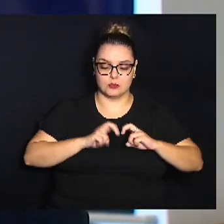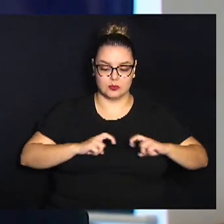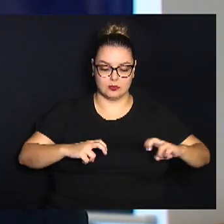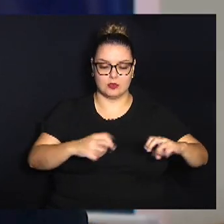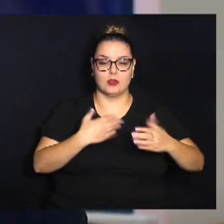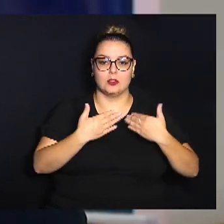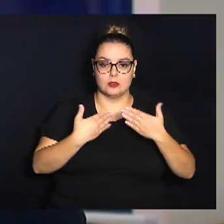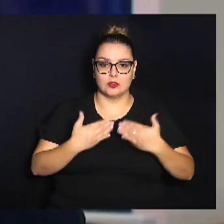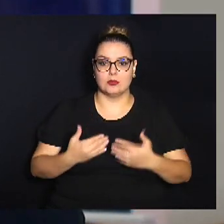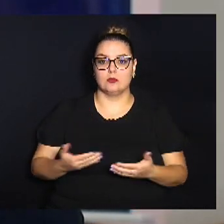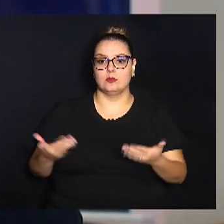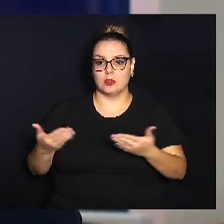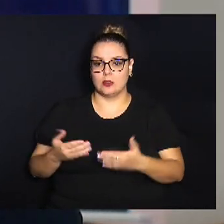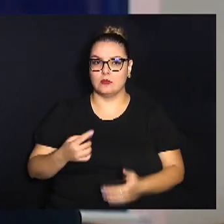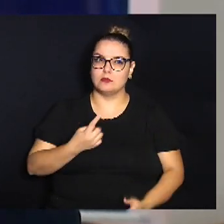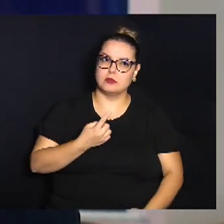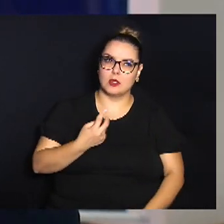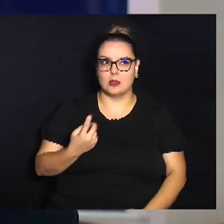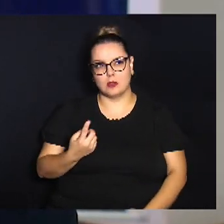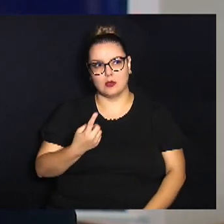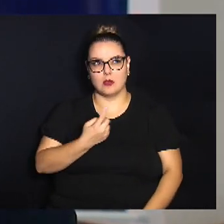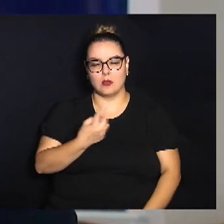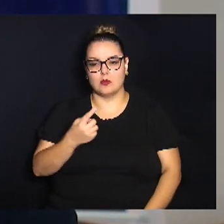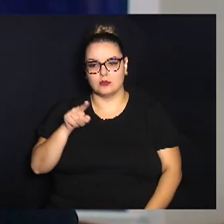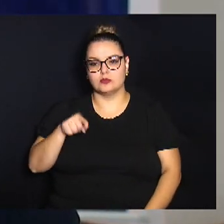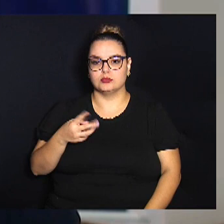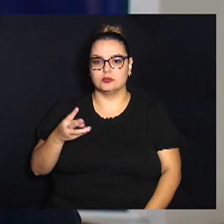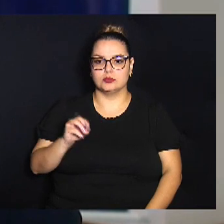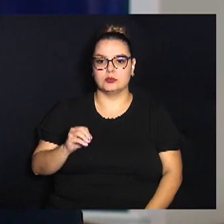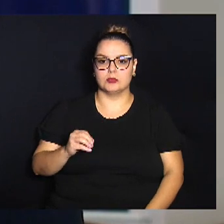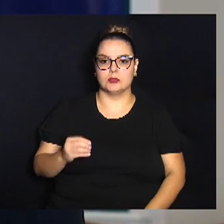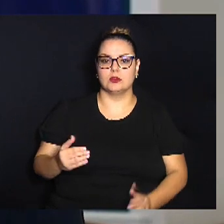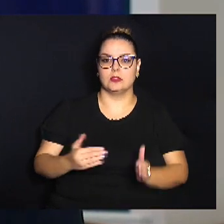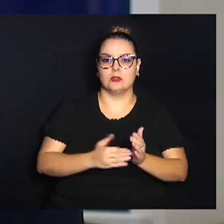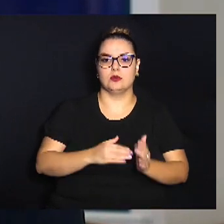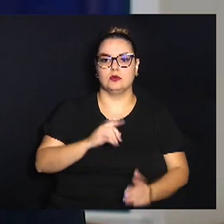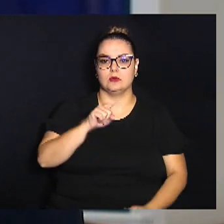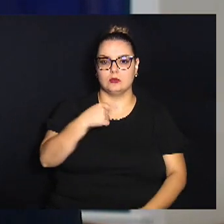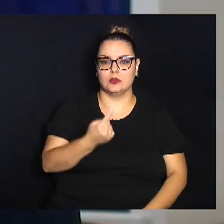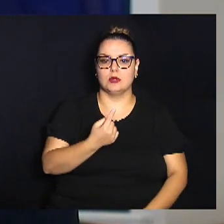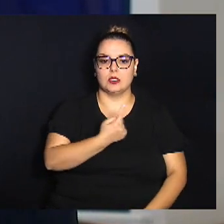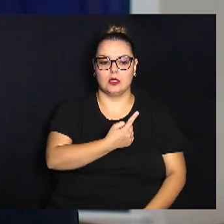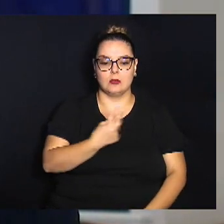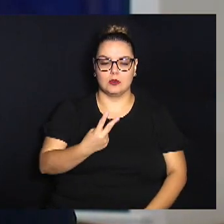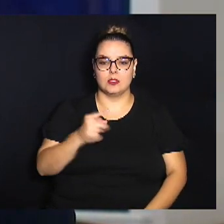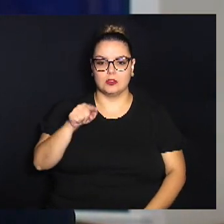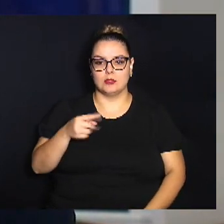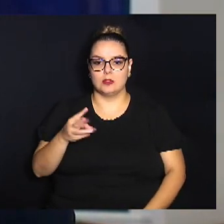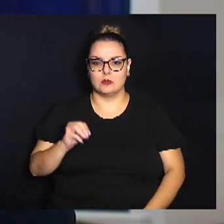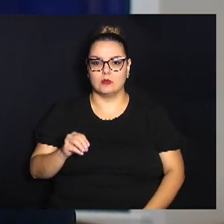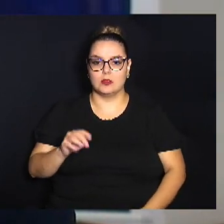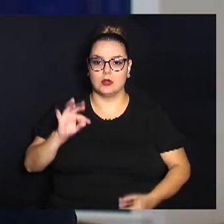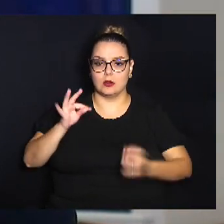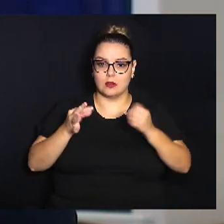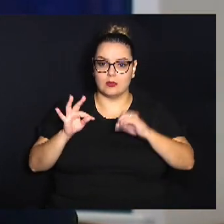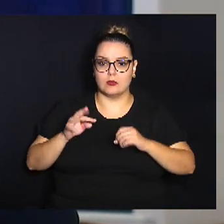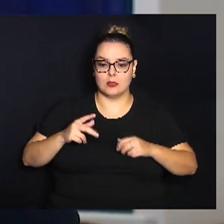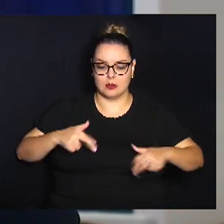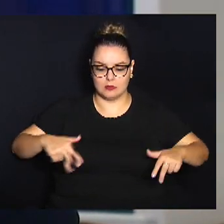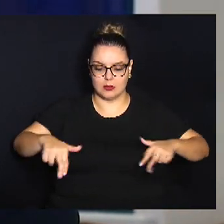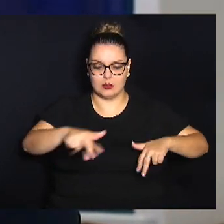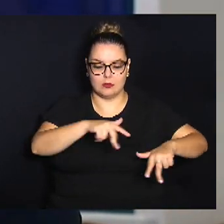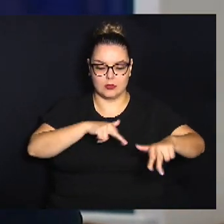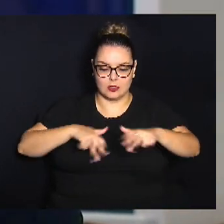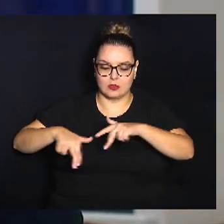uma agora, umas 11h30, meio de meio, e a gente trouxe uma terapeuta ocupacional para conversar com as pessoas que estão circulando no shopping sobre